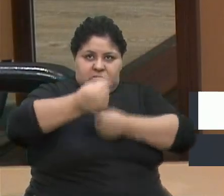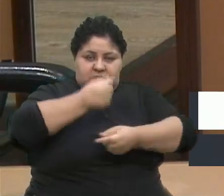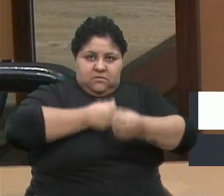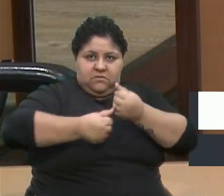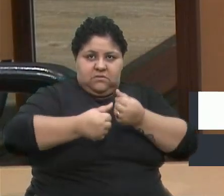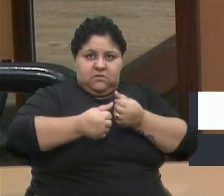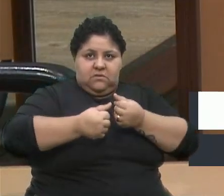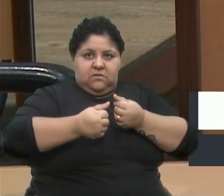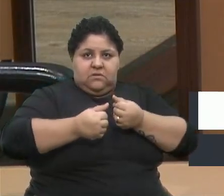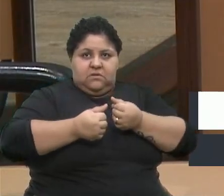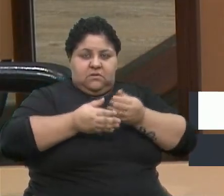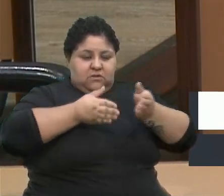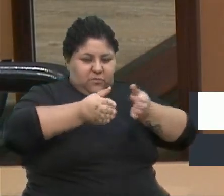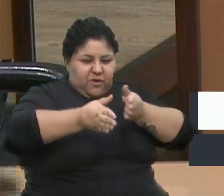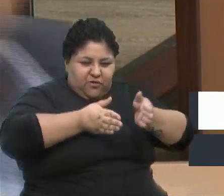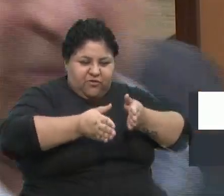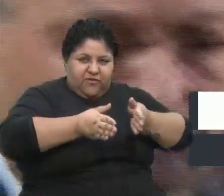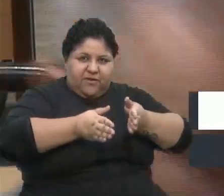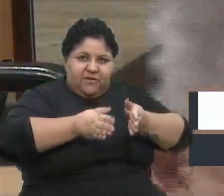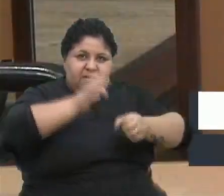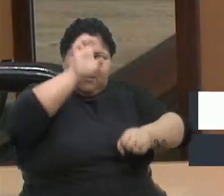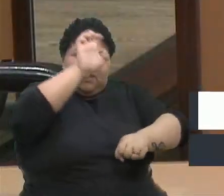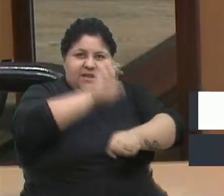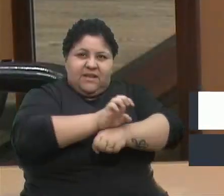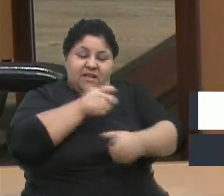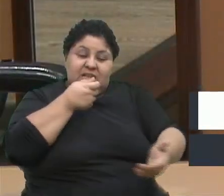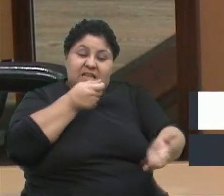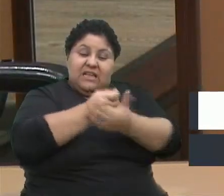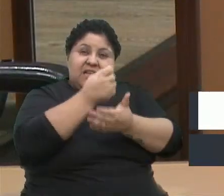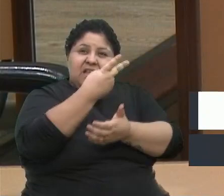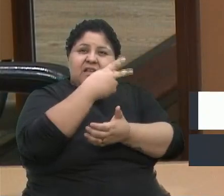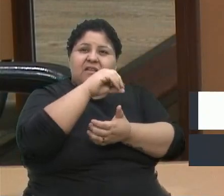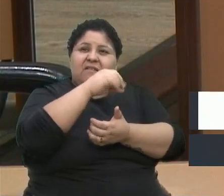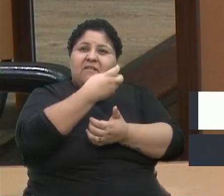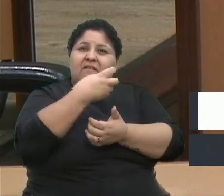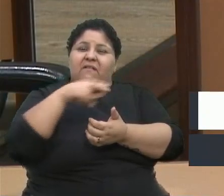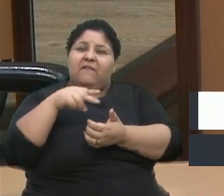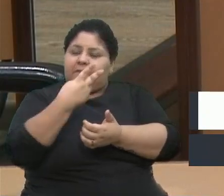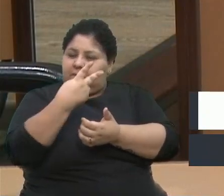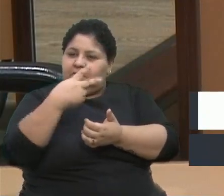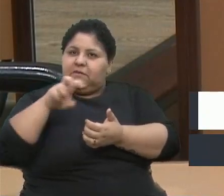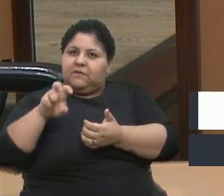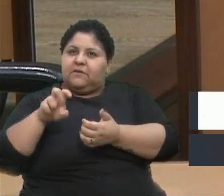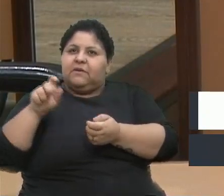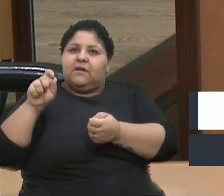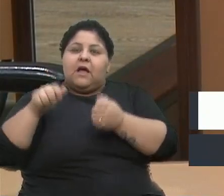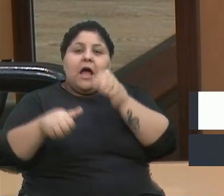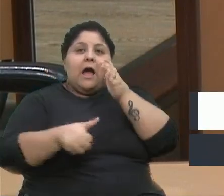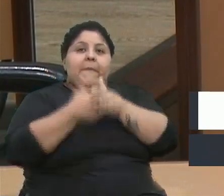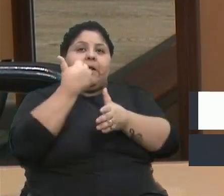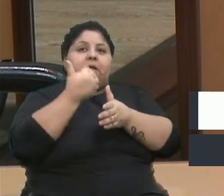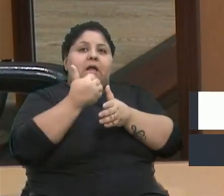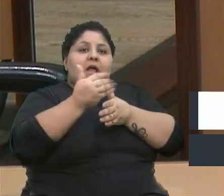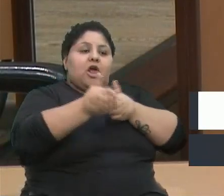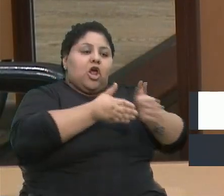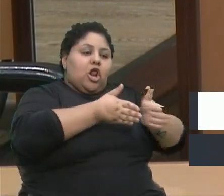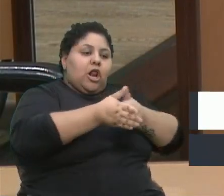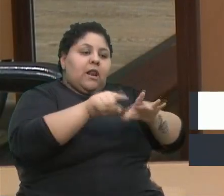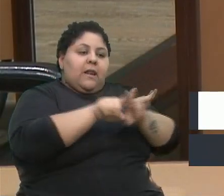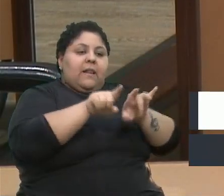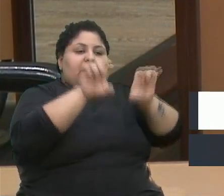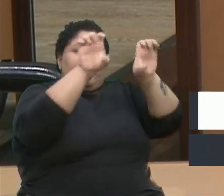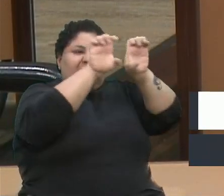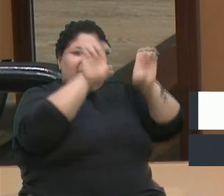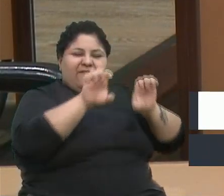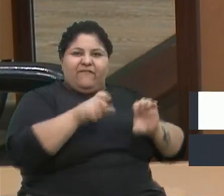que é uma rodovia estadual, se comprometeu em 2025 a fazer esses acessos, a melhoria, né, e a infraestrutura